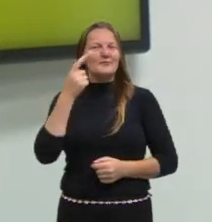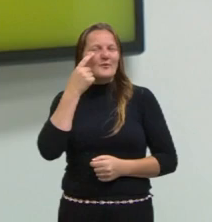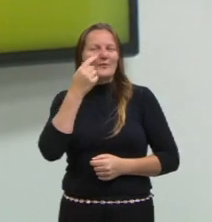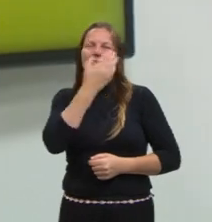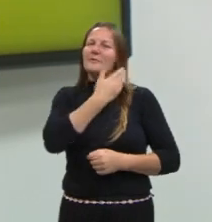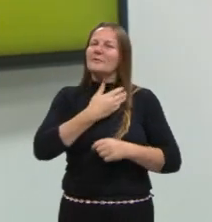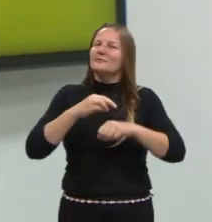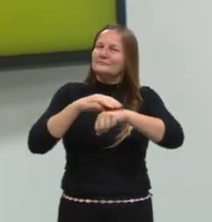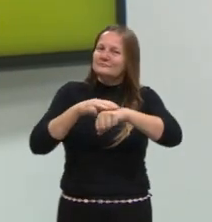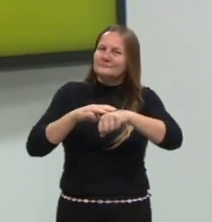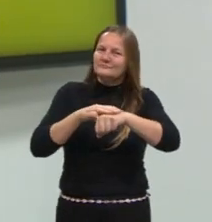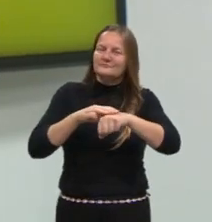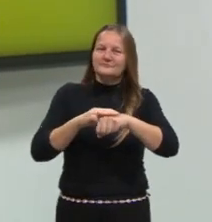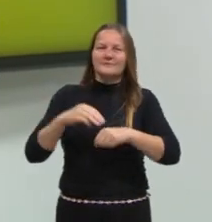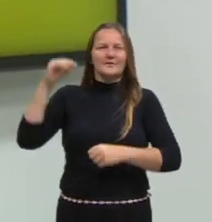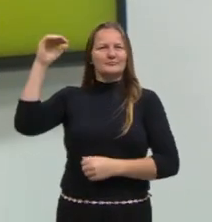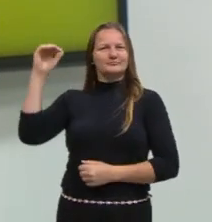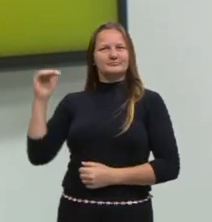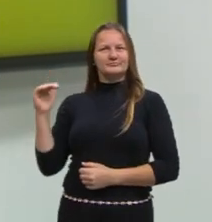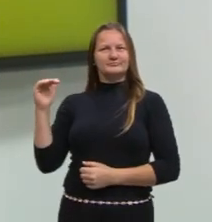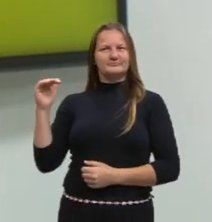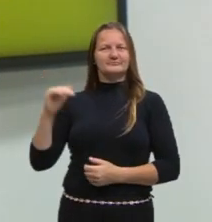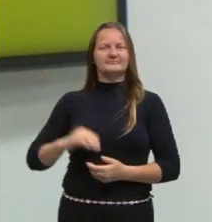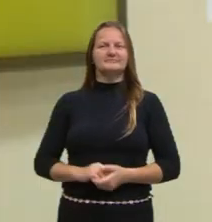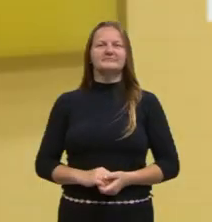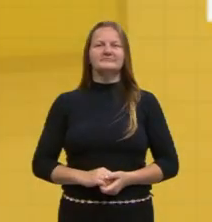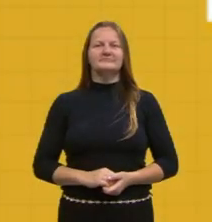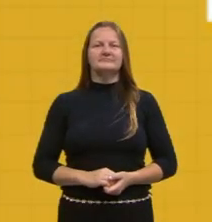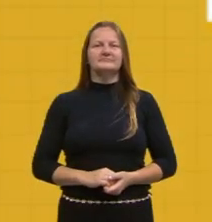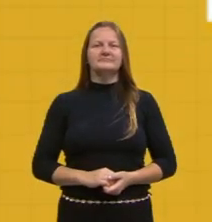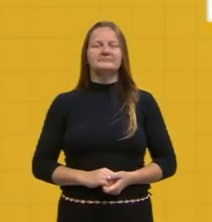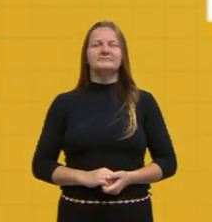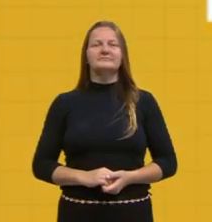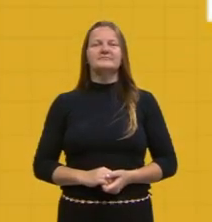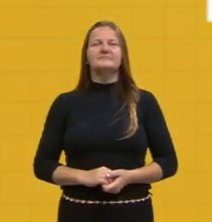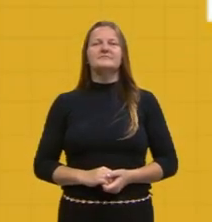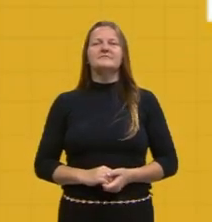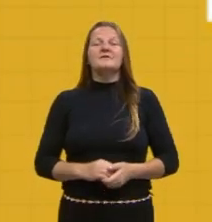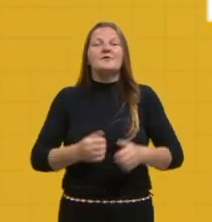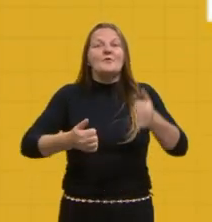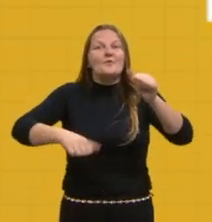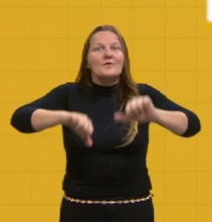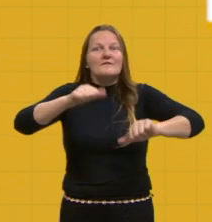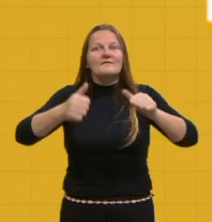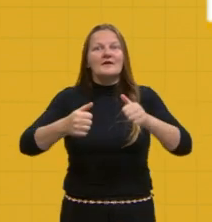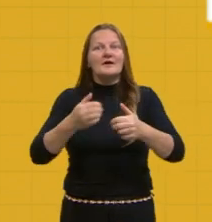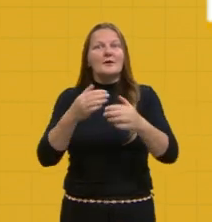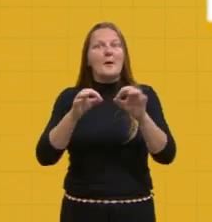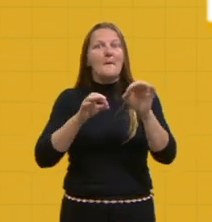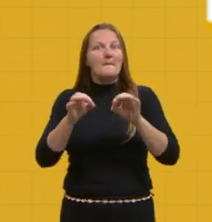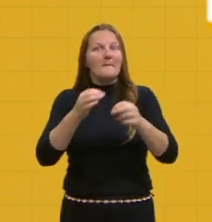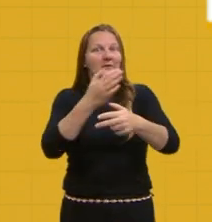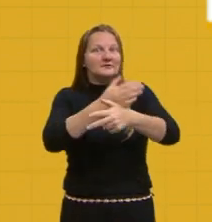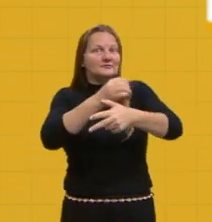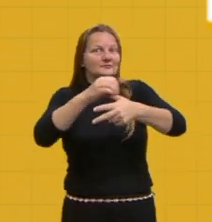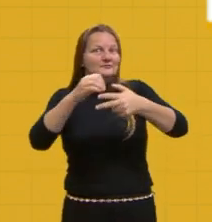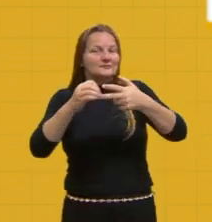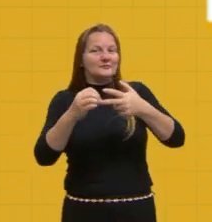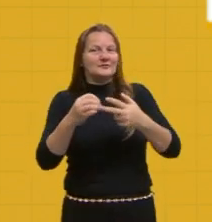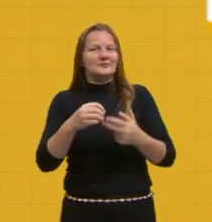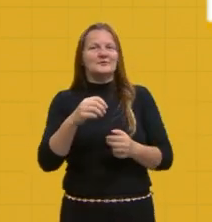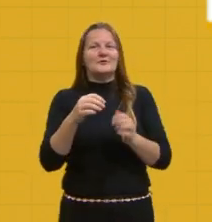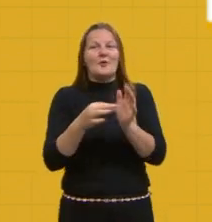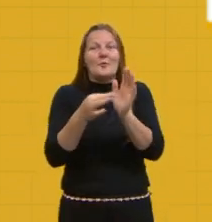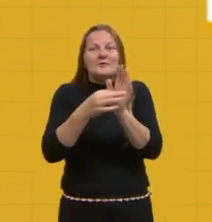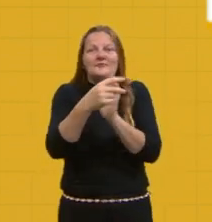e cabelos castanhos e estatura baixa bom para qualificar o programa para Enem e saber a sua